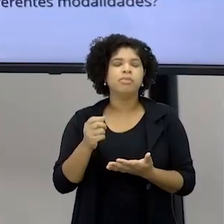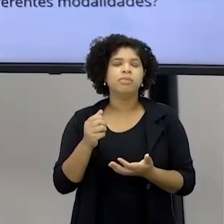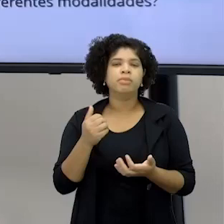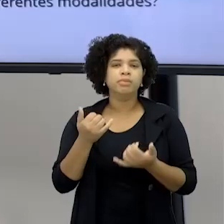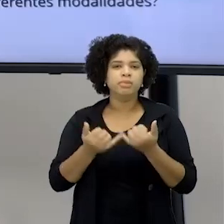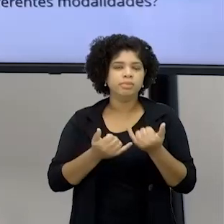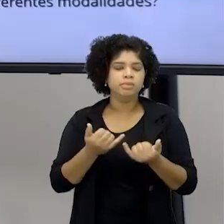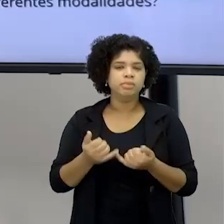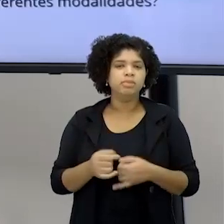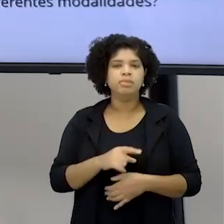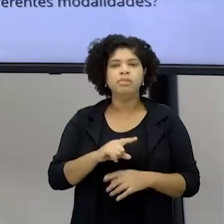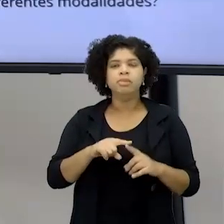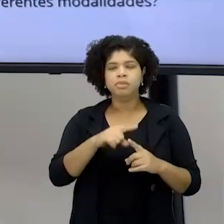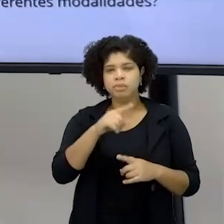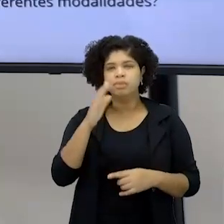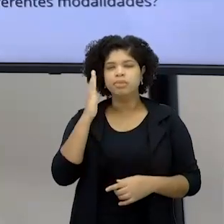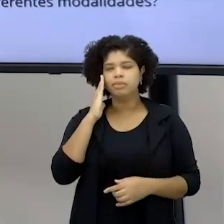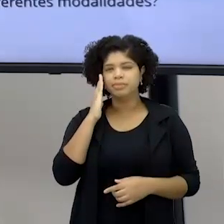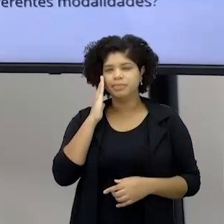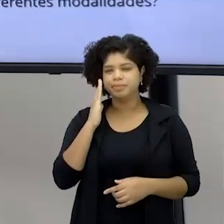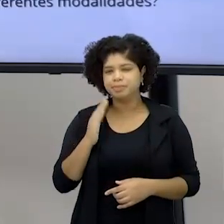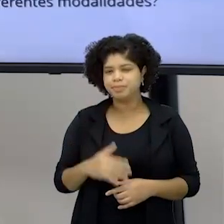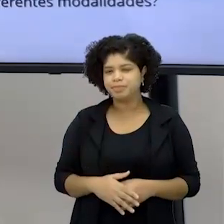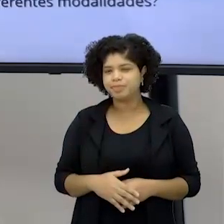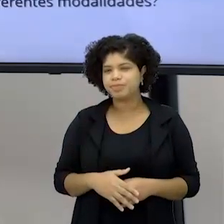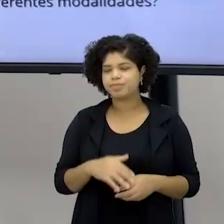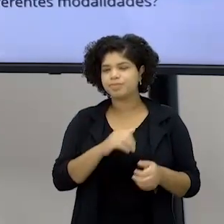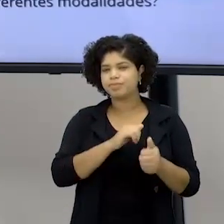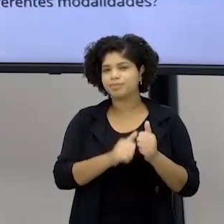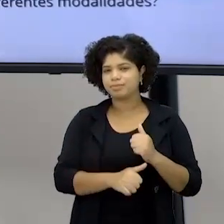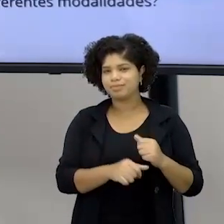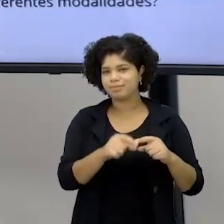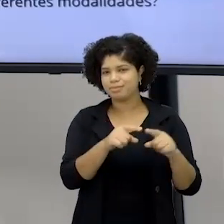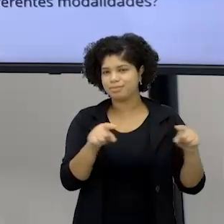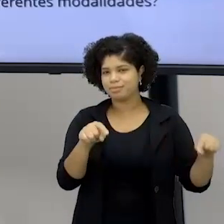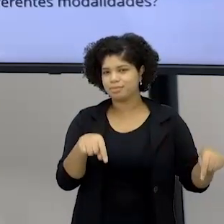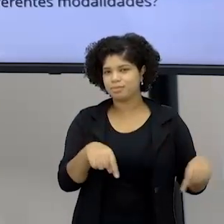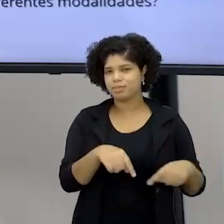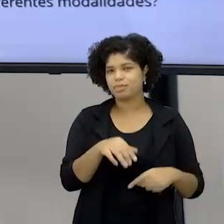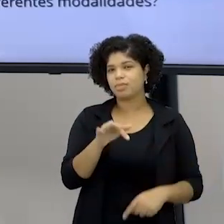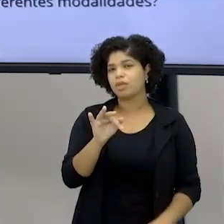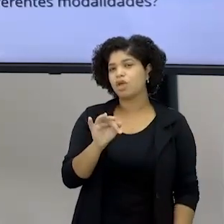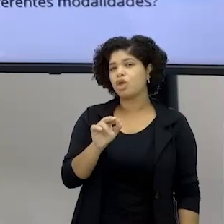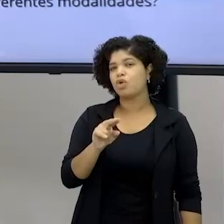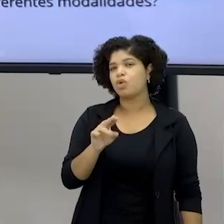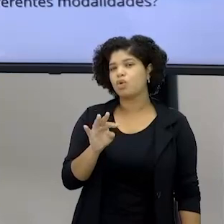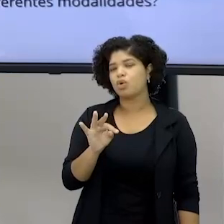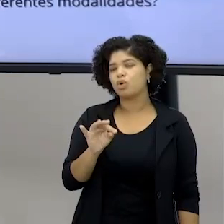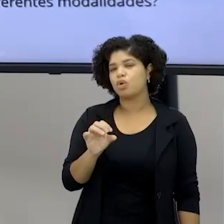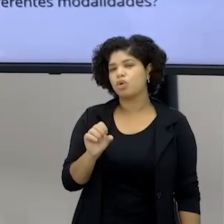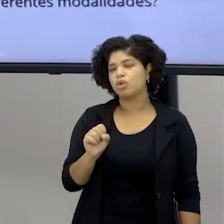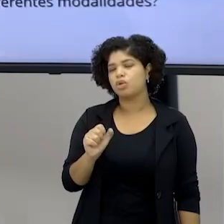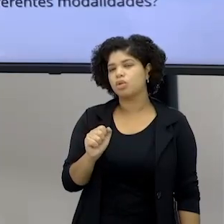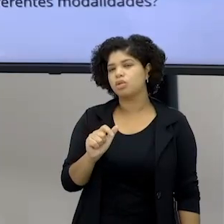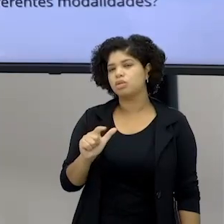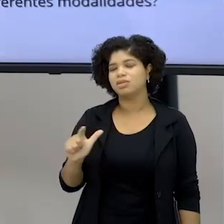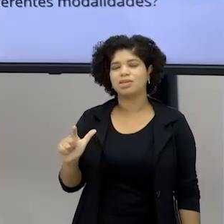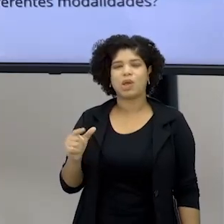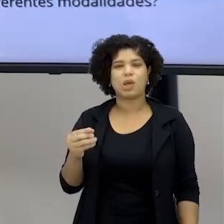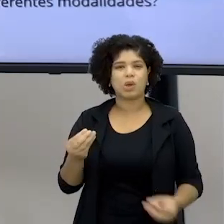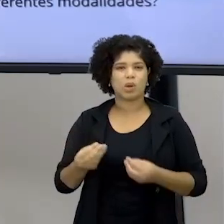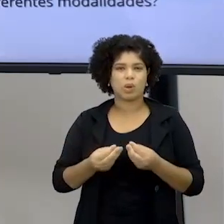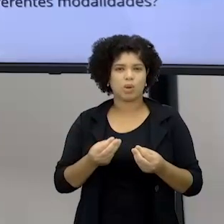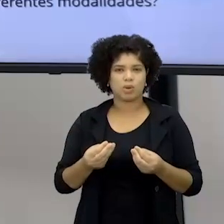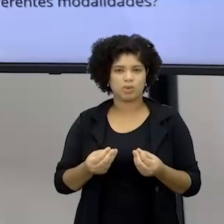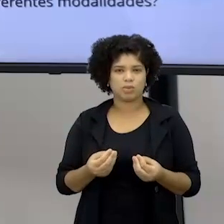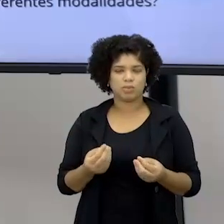futsal. Mas e aí, você sabe como o futsal ele é colocado pela mídia? Será que ele e outros